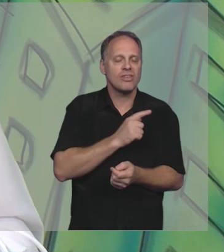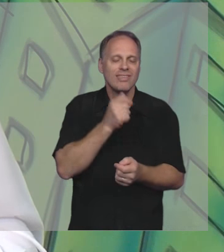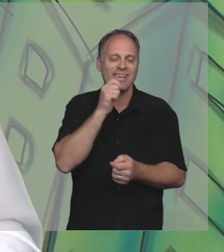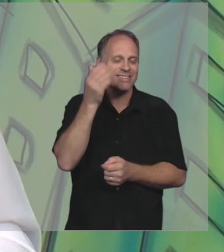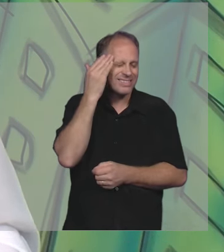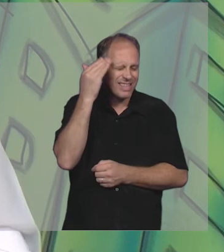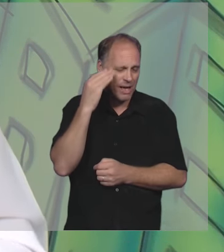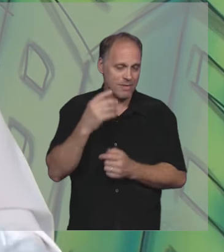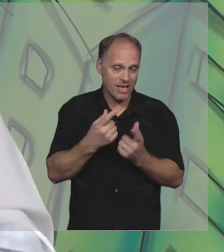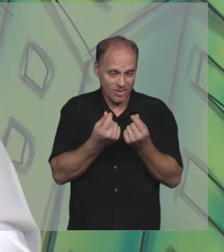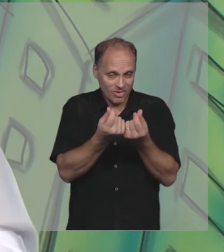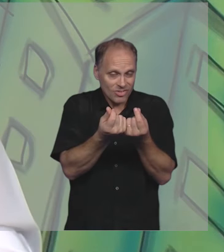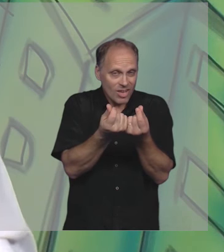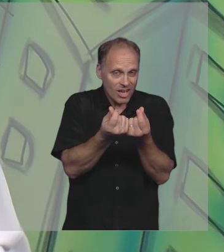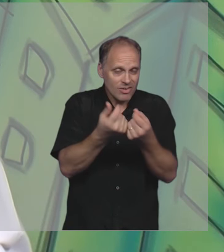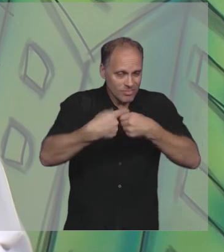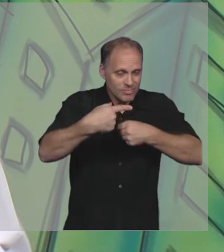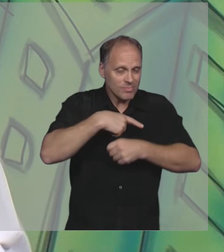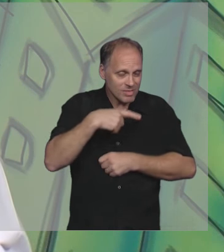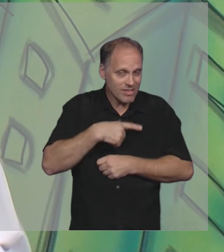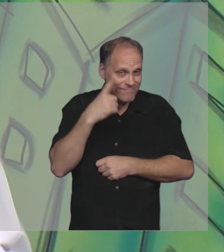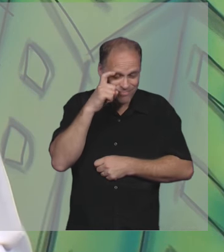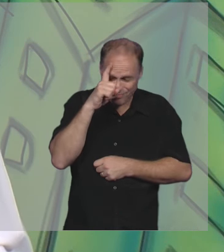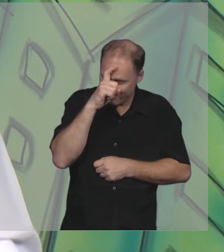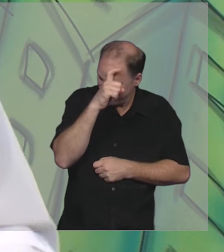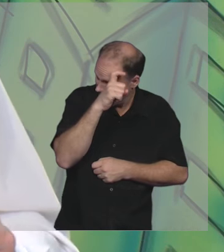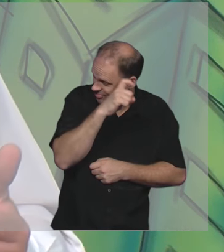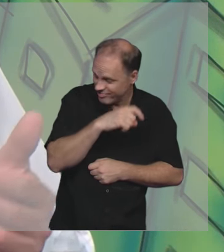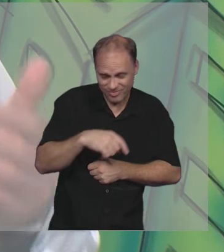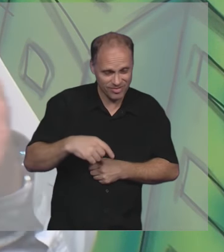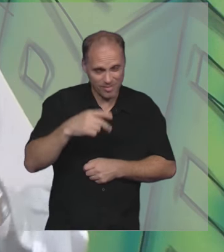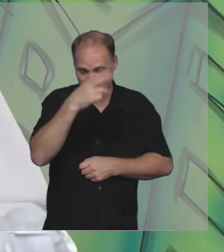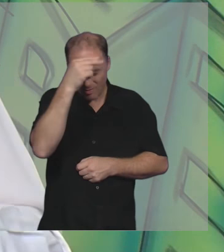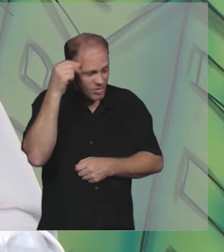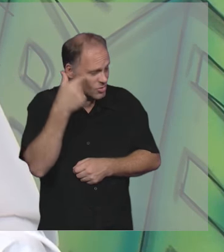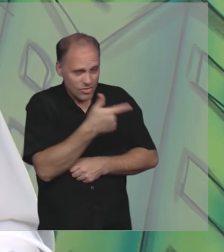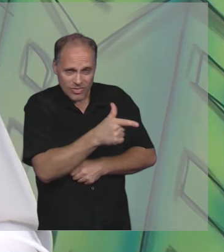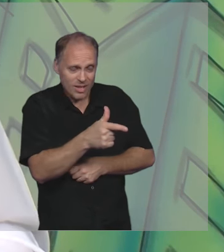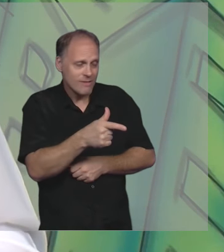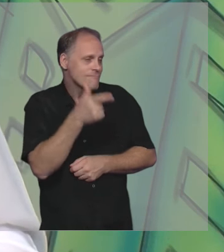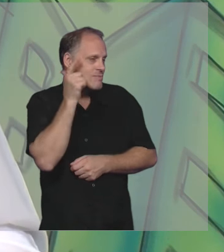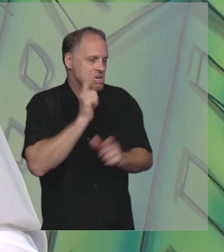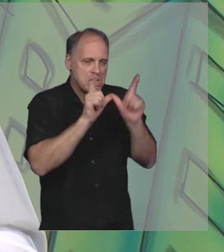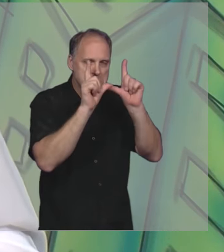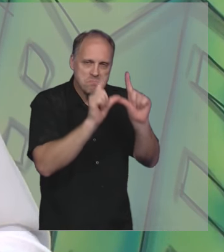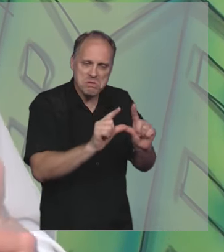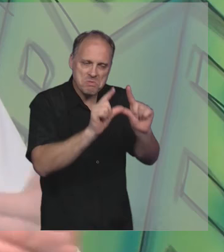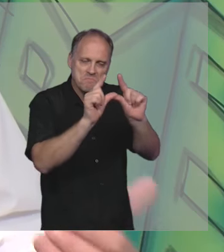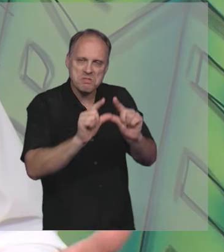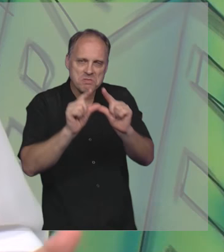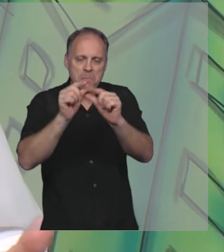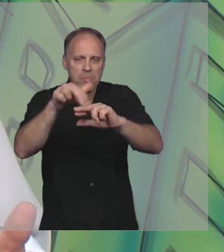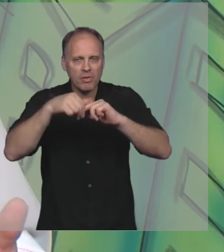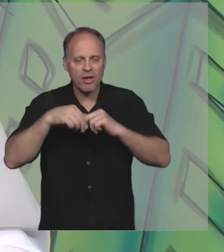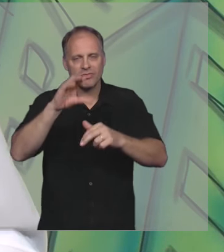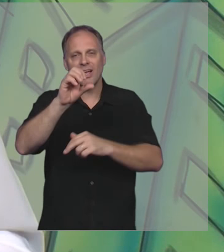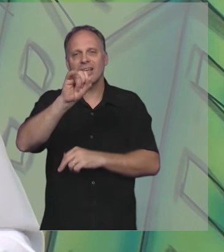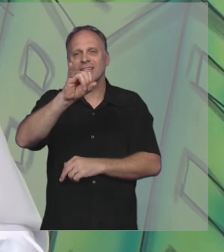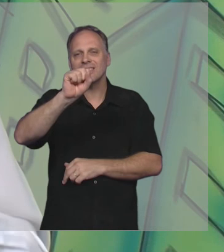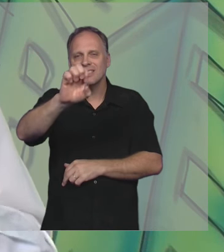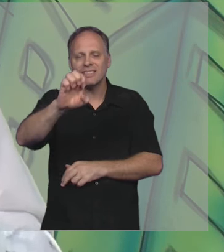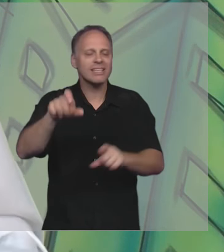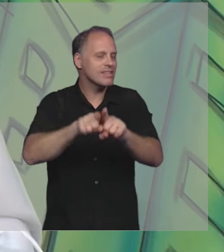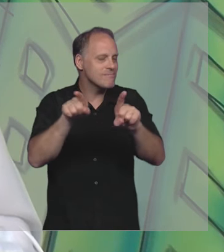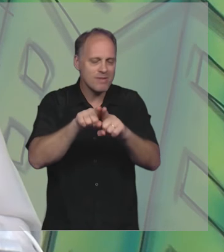as contas do município estão cada vez mais difíceis, né? Porque o município arrecada menos, cada vez mais, devido à nossa crise